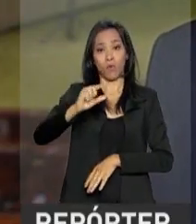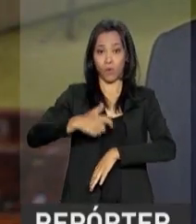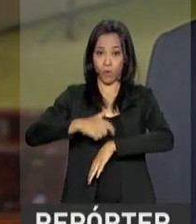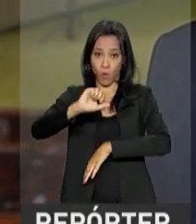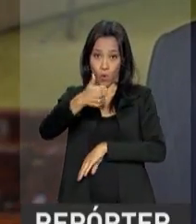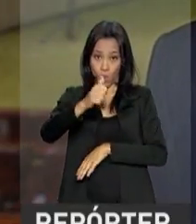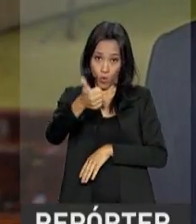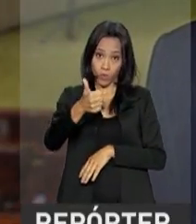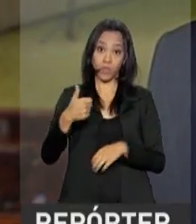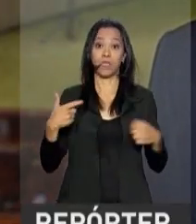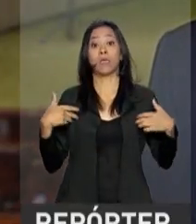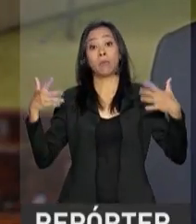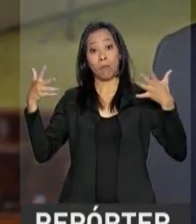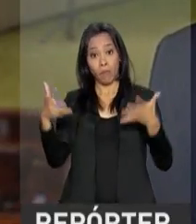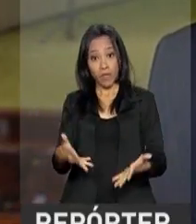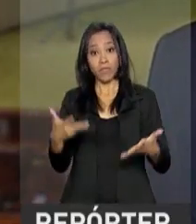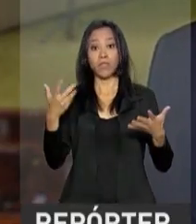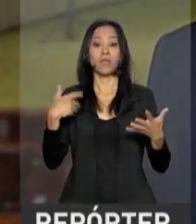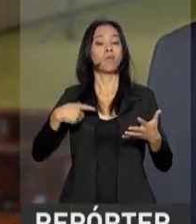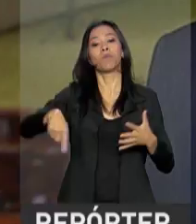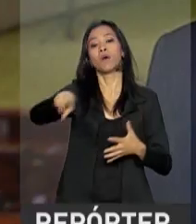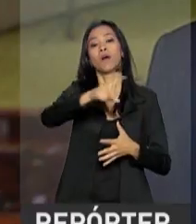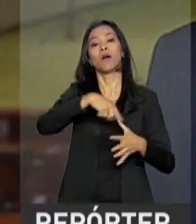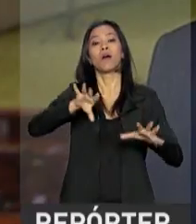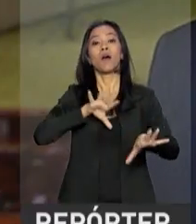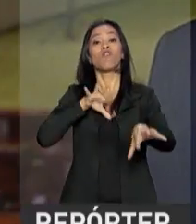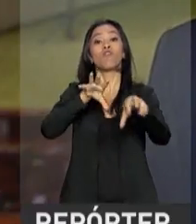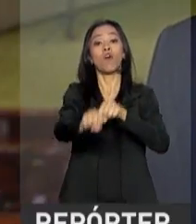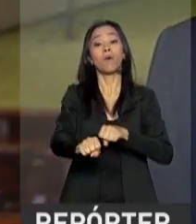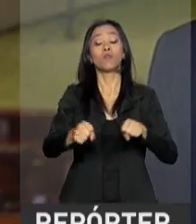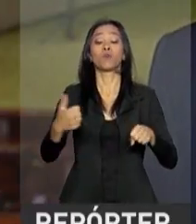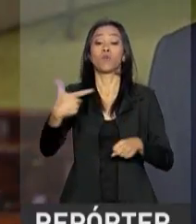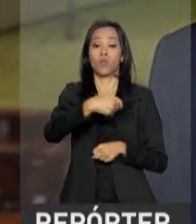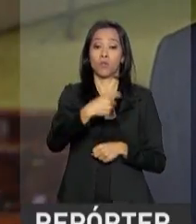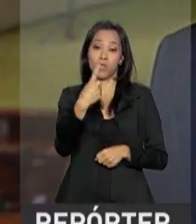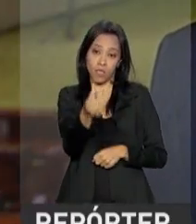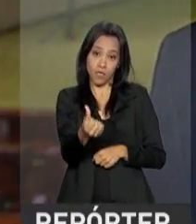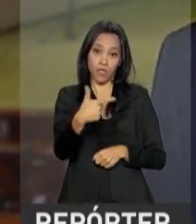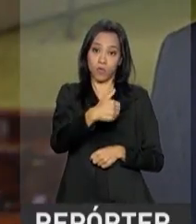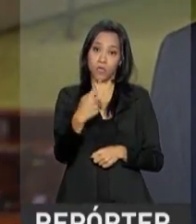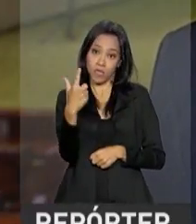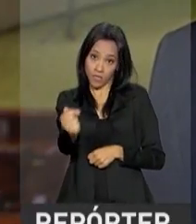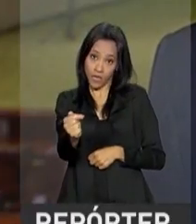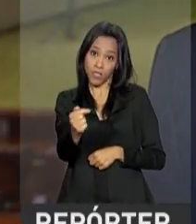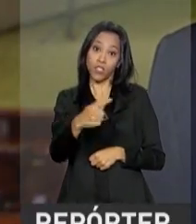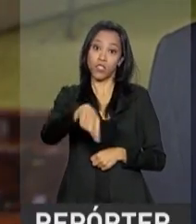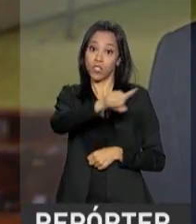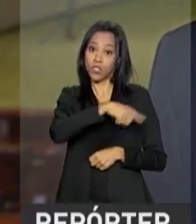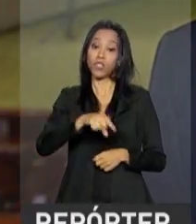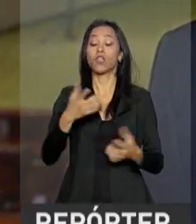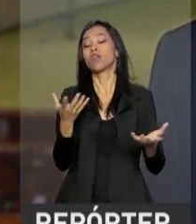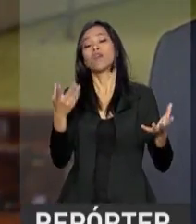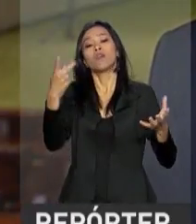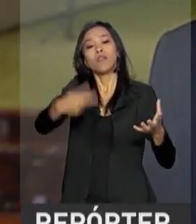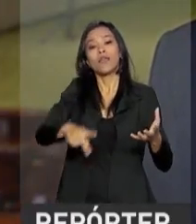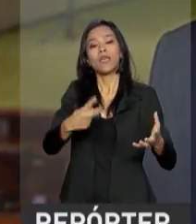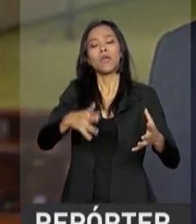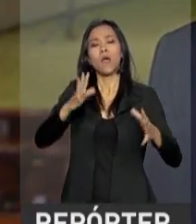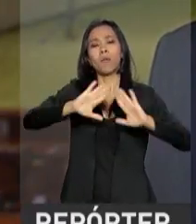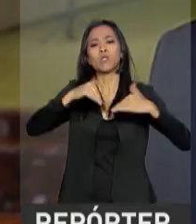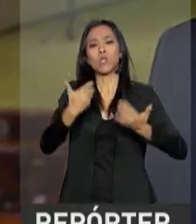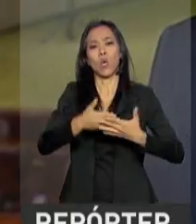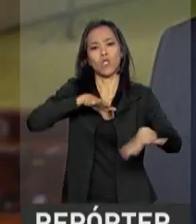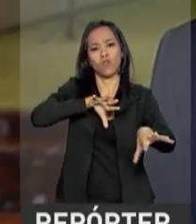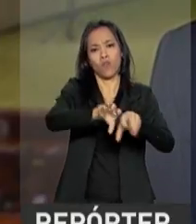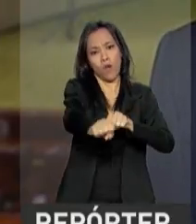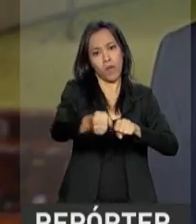da cerimônia de formatura da turma 2016-2018 do Instituto Rio Branco, que é a escola de formação de diplomatas do